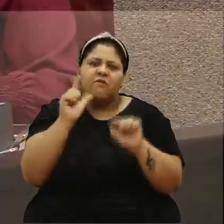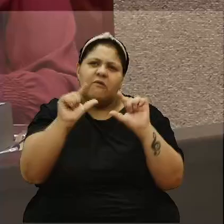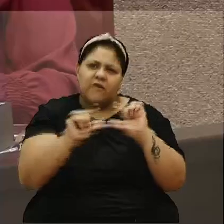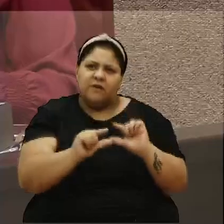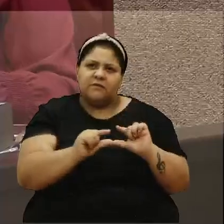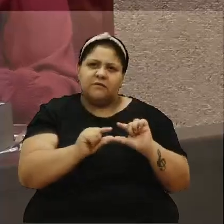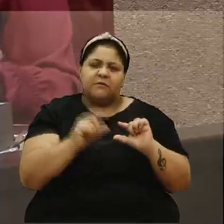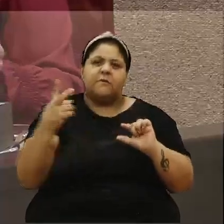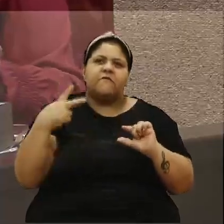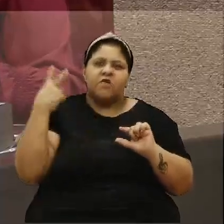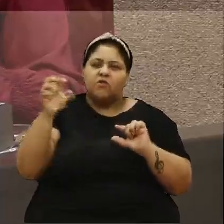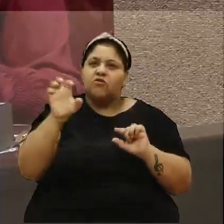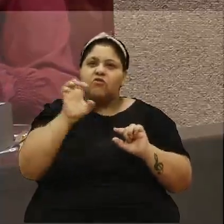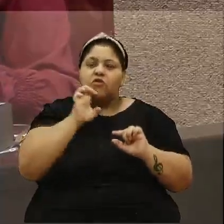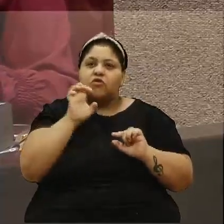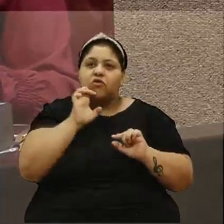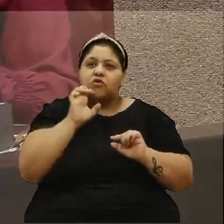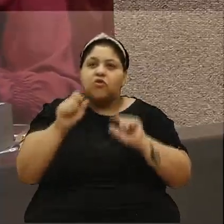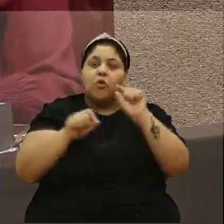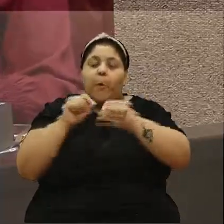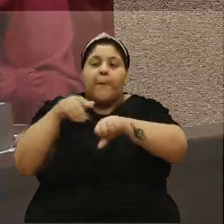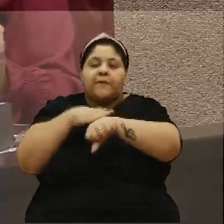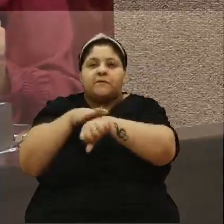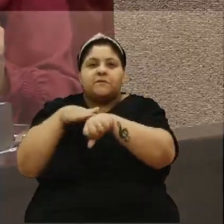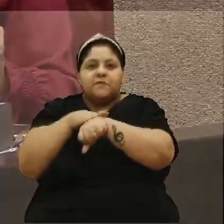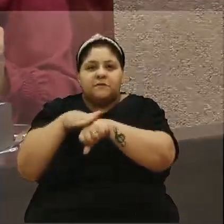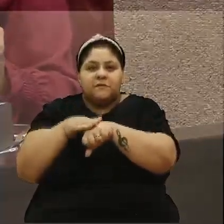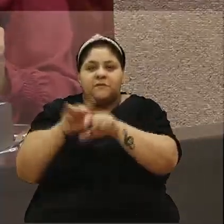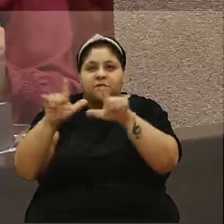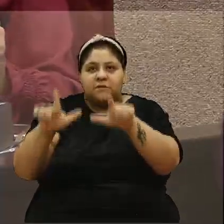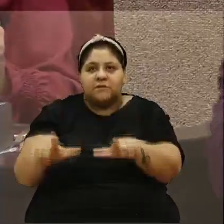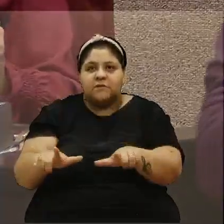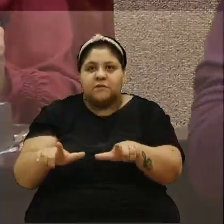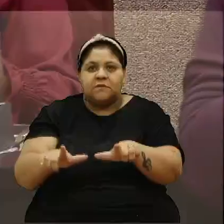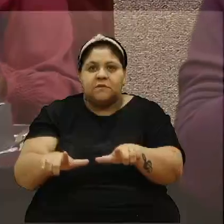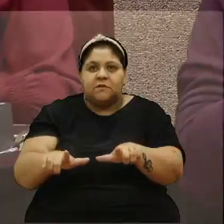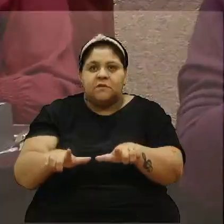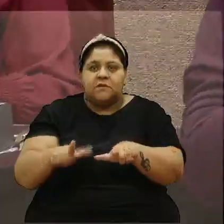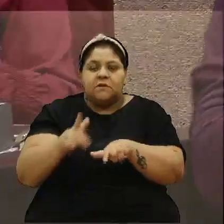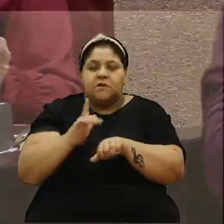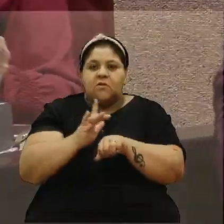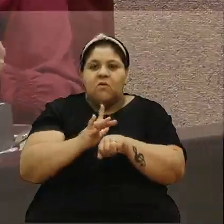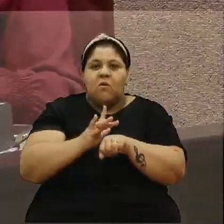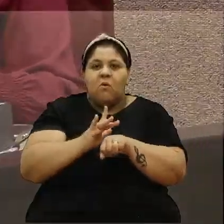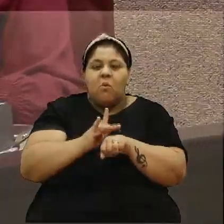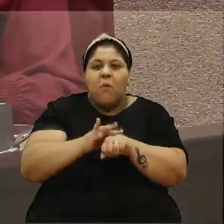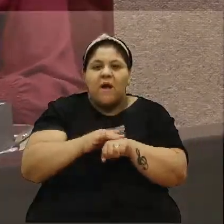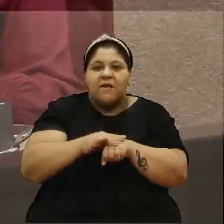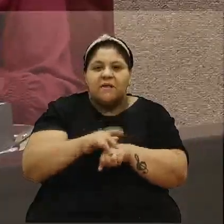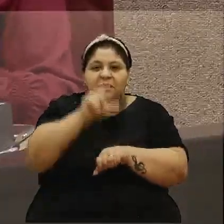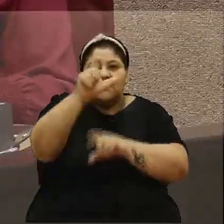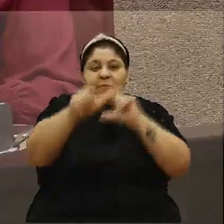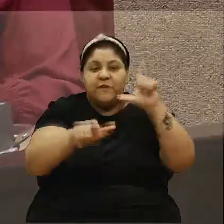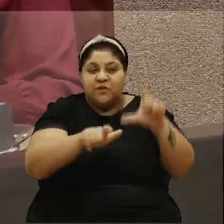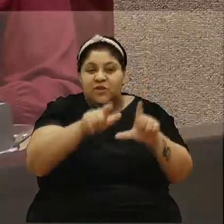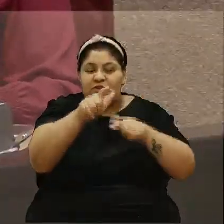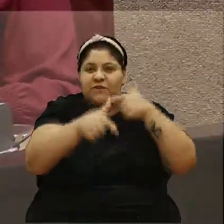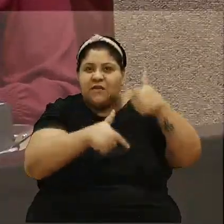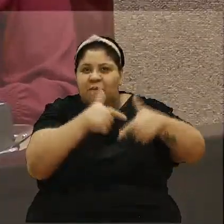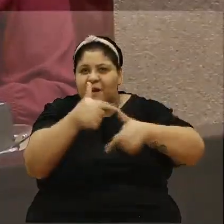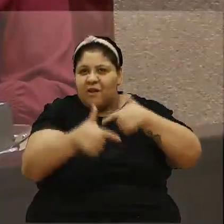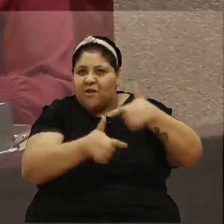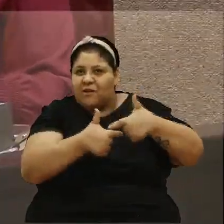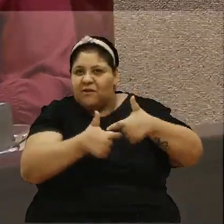que a vereadora Estela trouxe, que foi o que a gente conversou em sala, o adoecimento das pessoas que estão trabalhando no